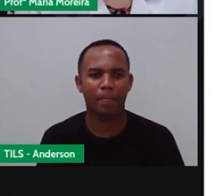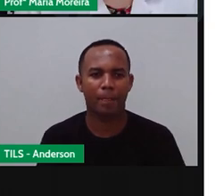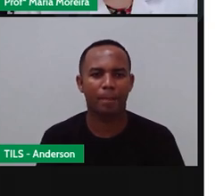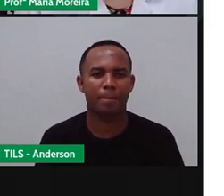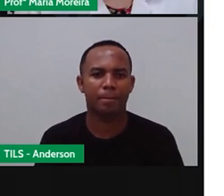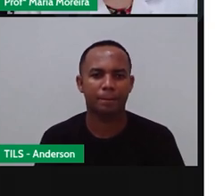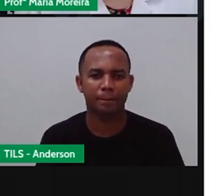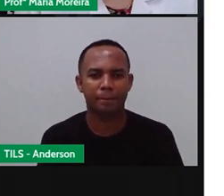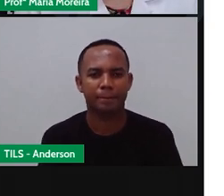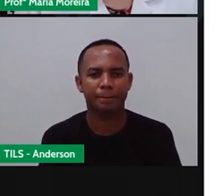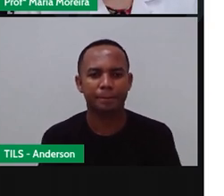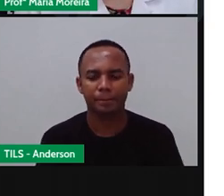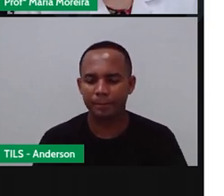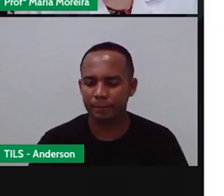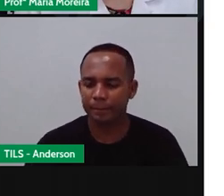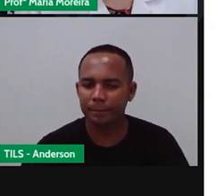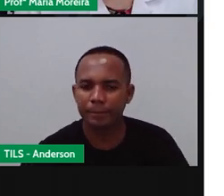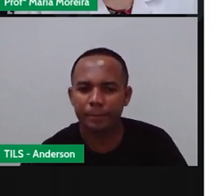Vamos lá.